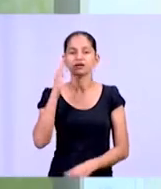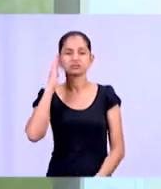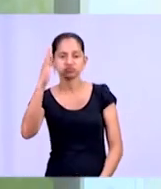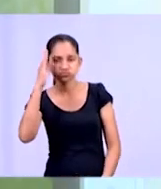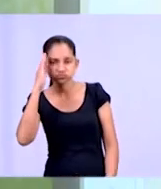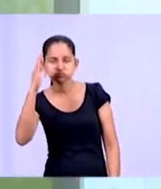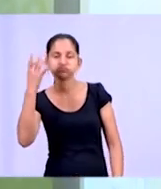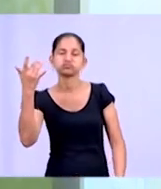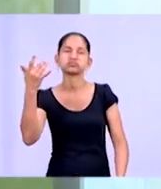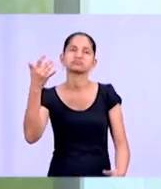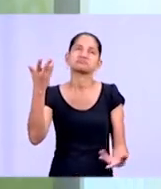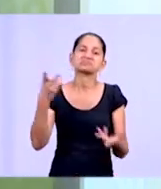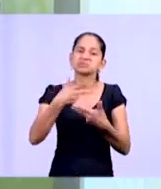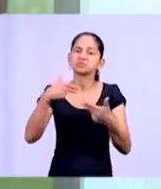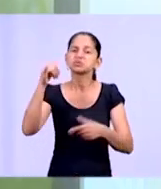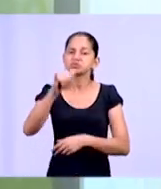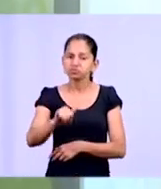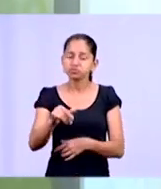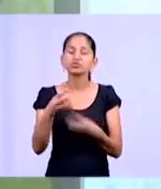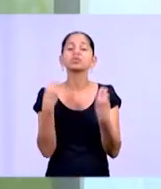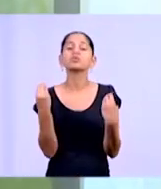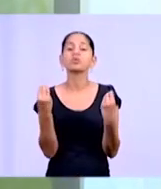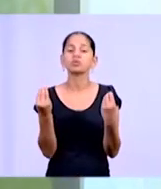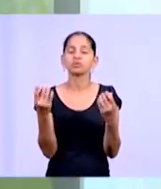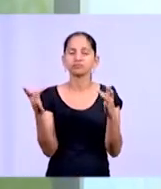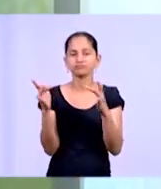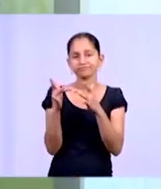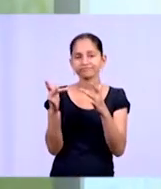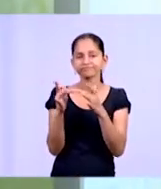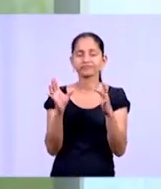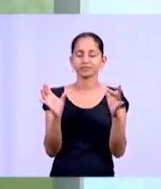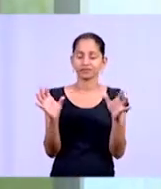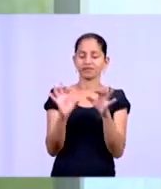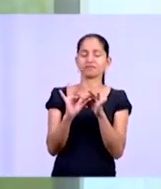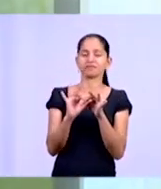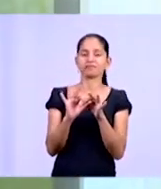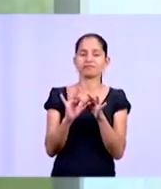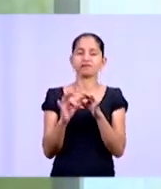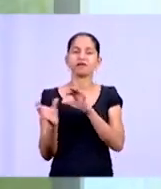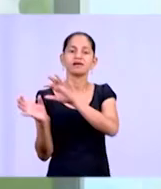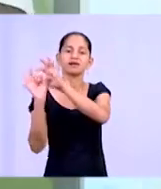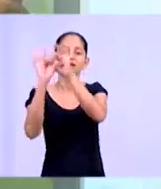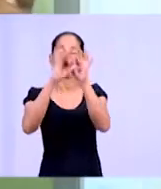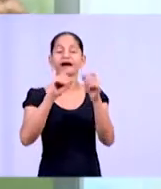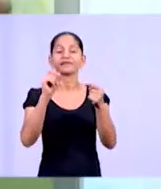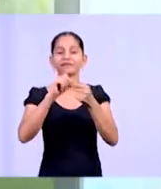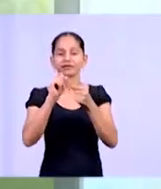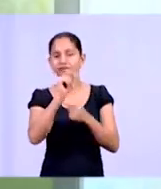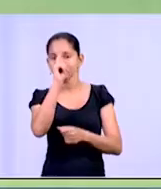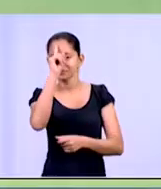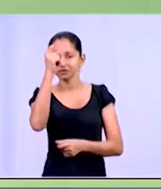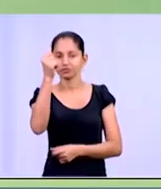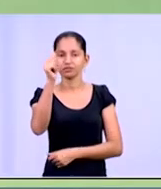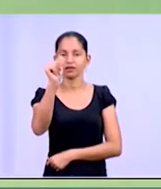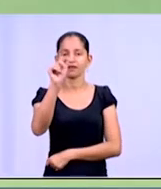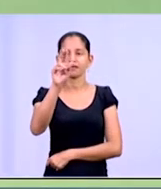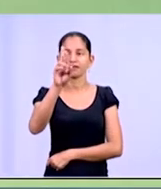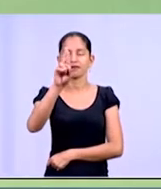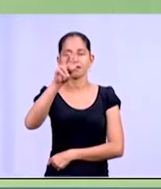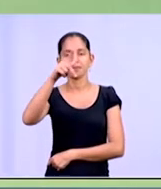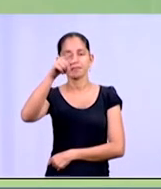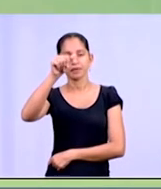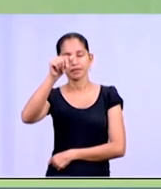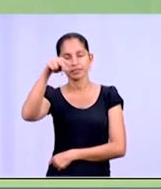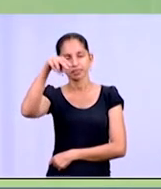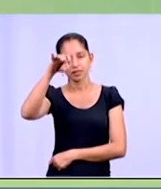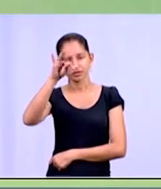da Defesa deles lá, essa rede, essa comunicação, eles deram o nome de ARPANET. ARPANET, né,